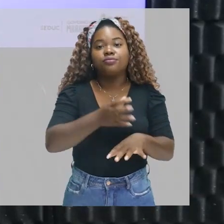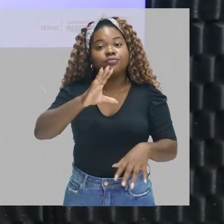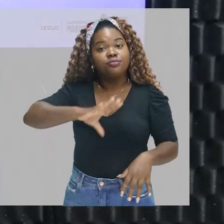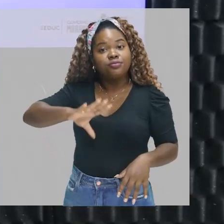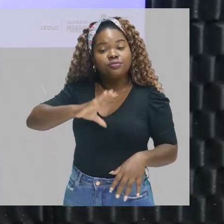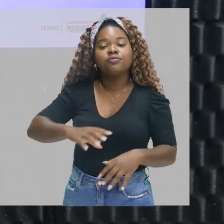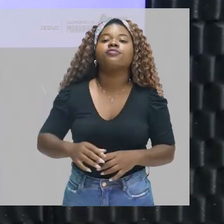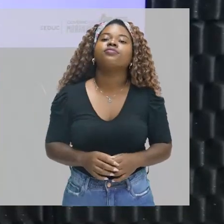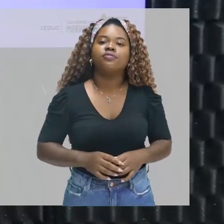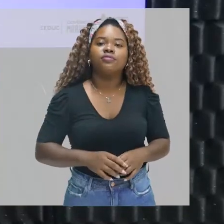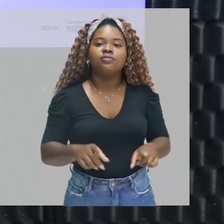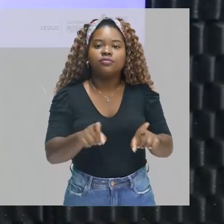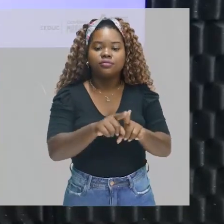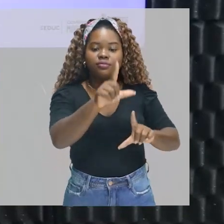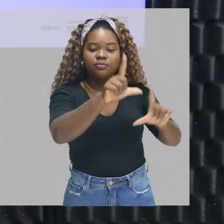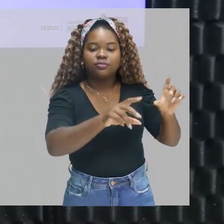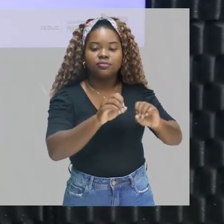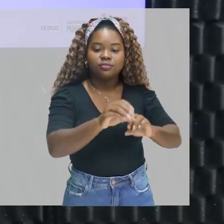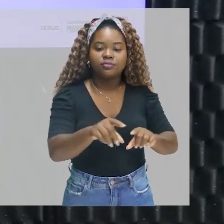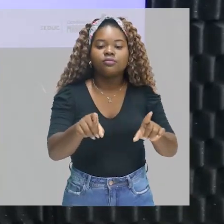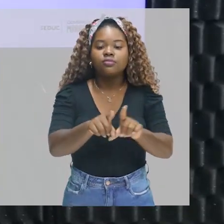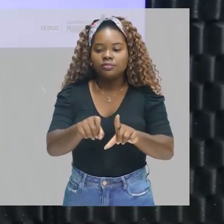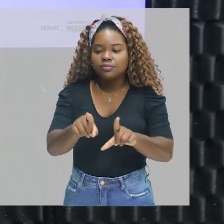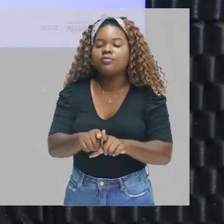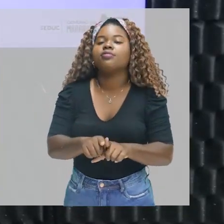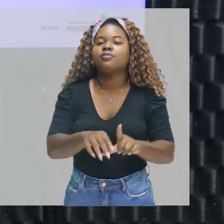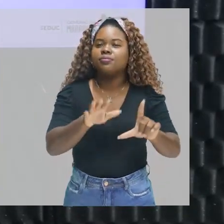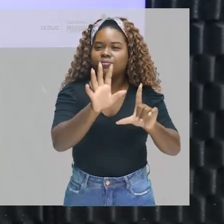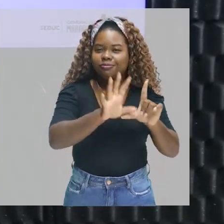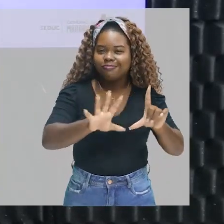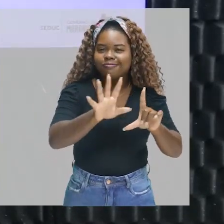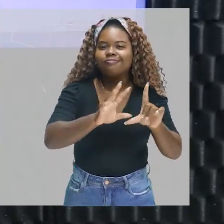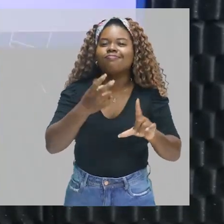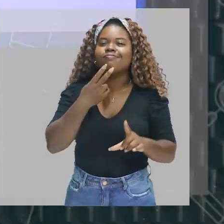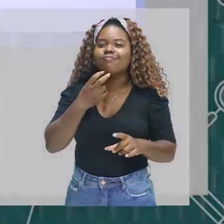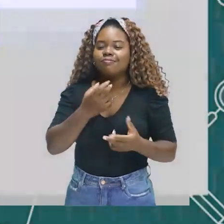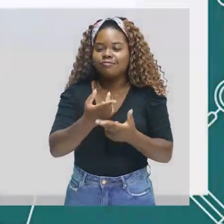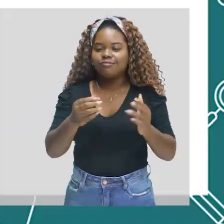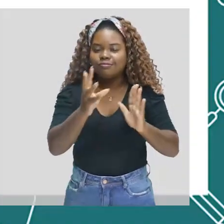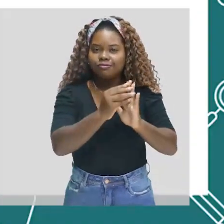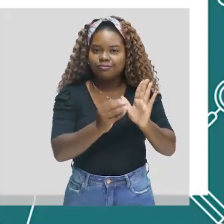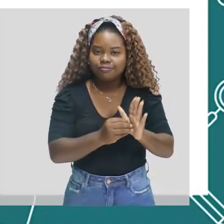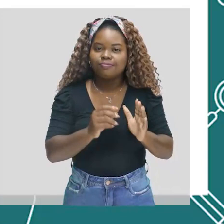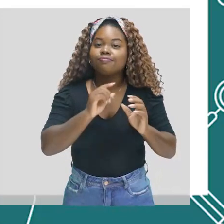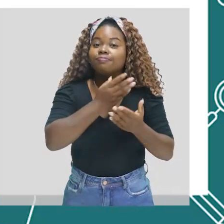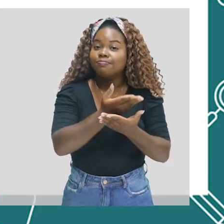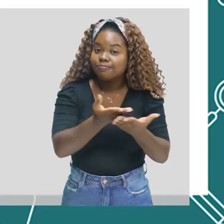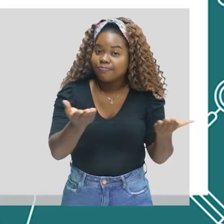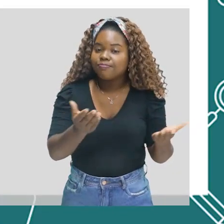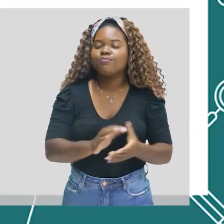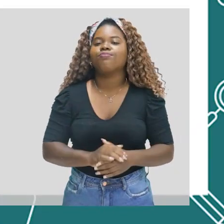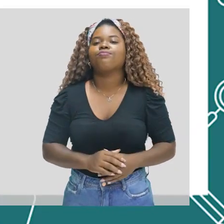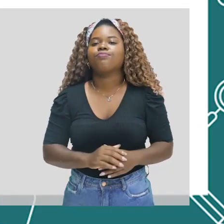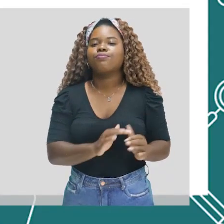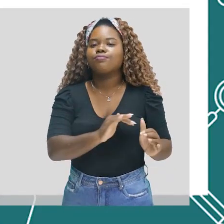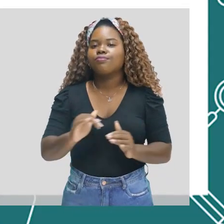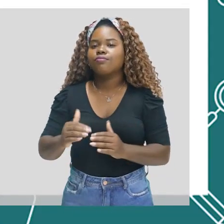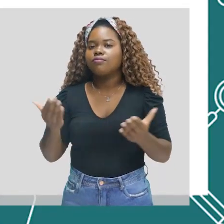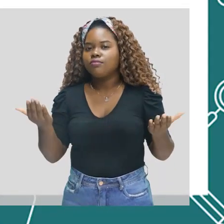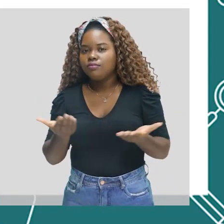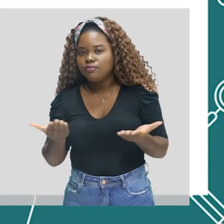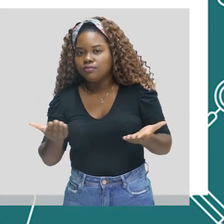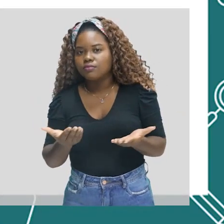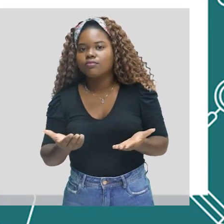TV Educação e no portal do estudante que tem muito conteúdo para vocês. Na aula de hoje vamos falar sobre processo